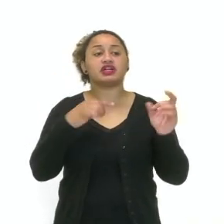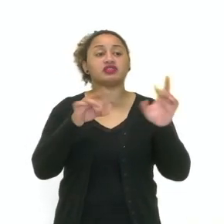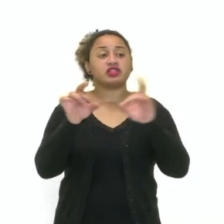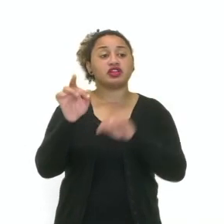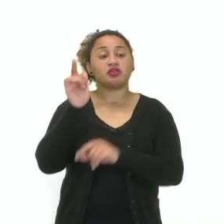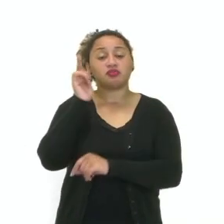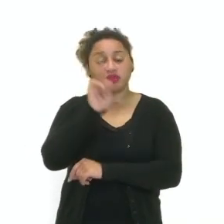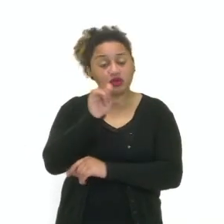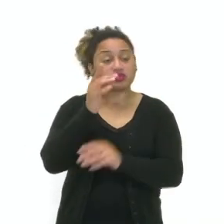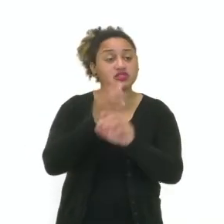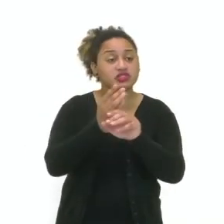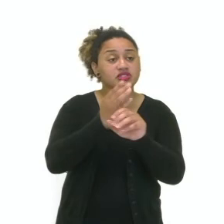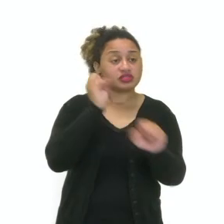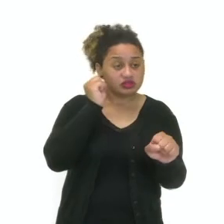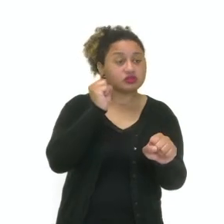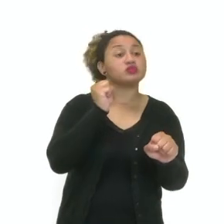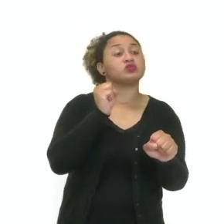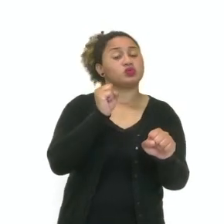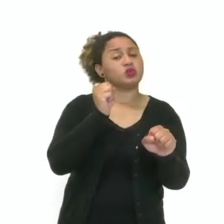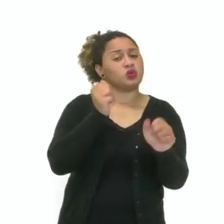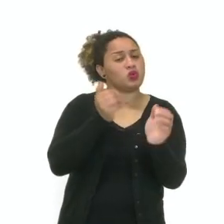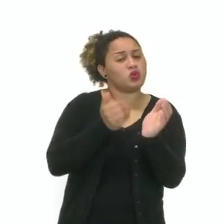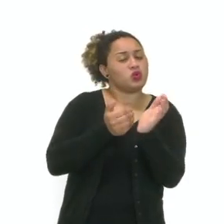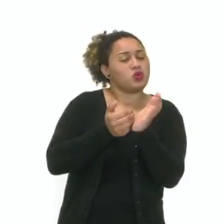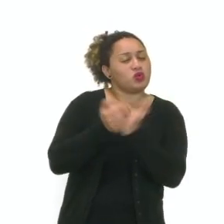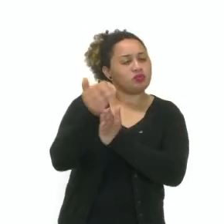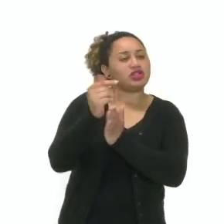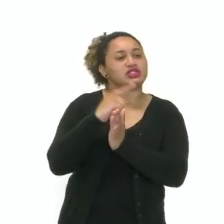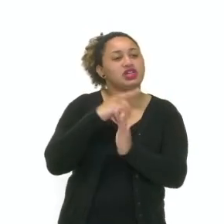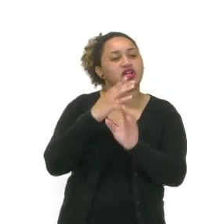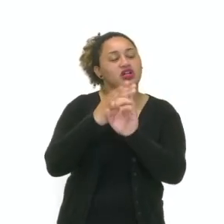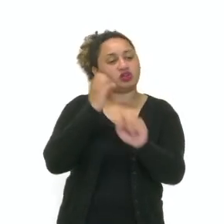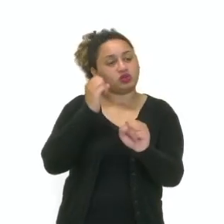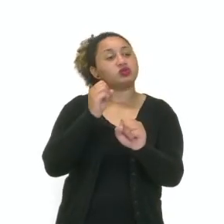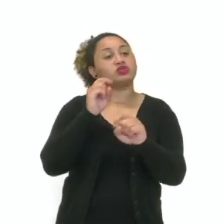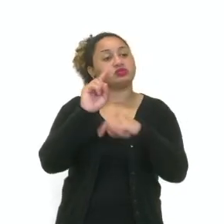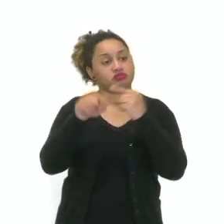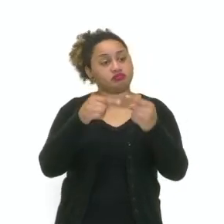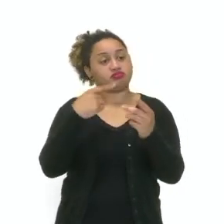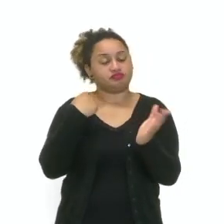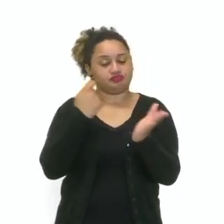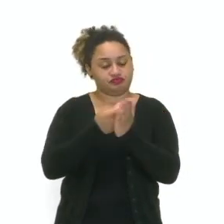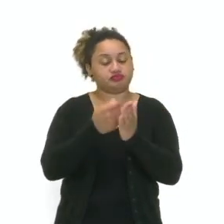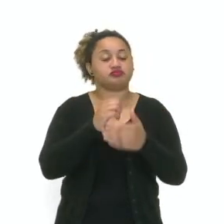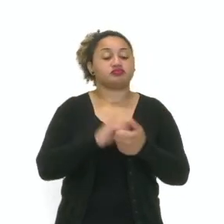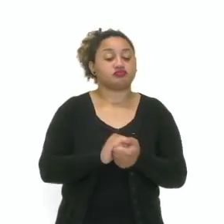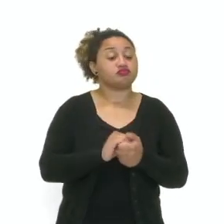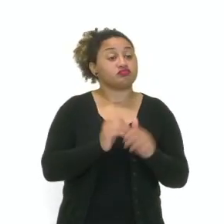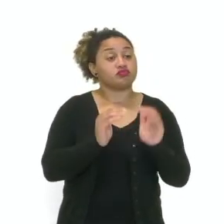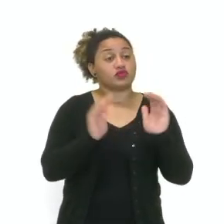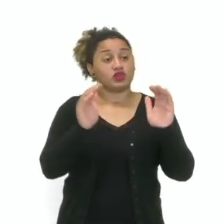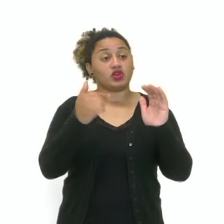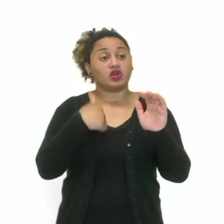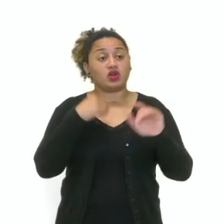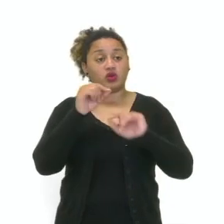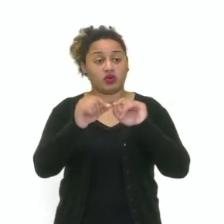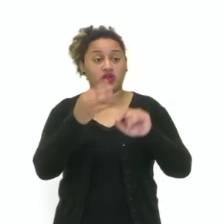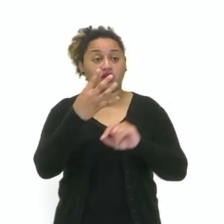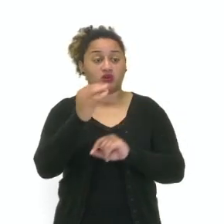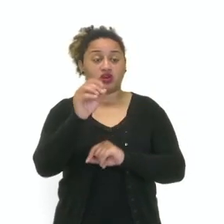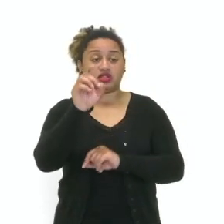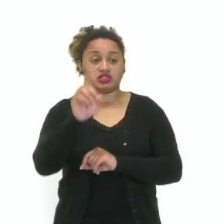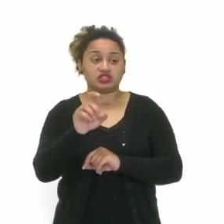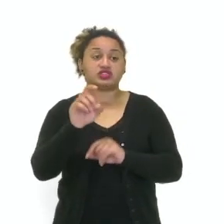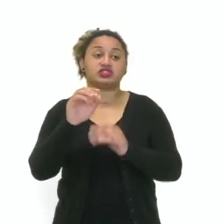conseguir o lucro, começar a ter lucro depois de pagar as despesas? Então a função lucro é o quê?